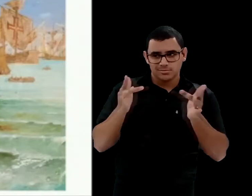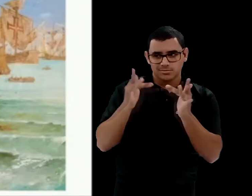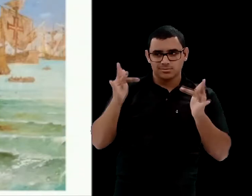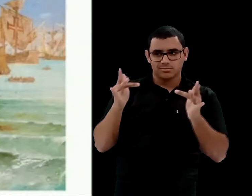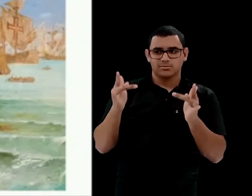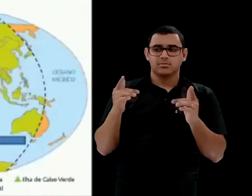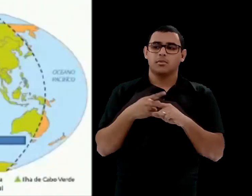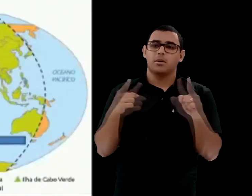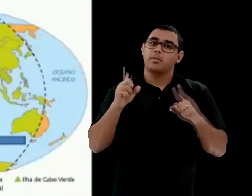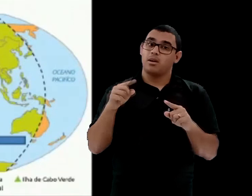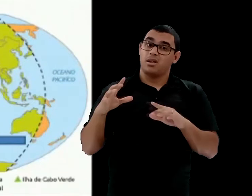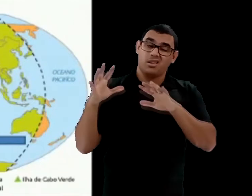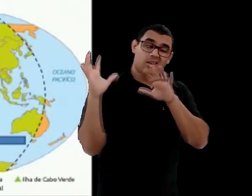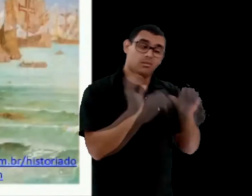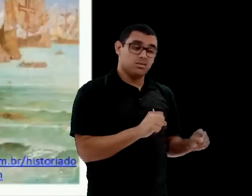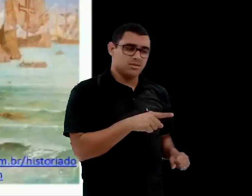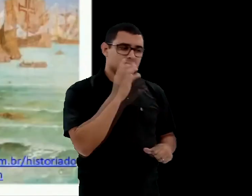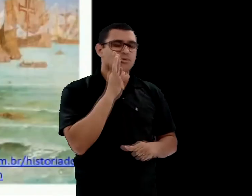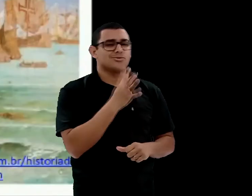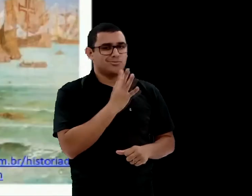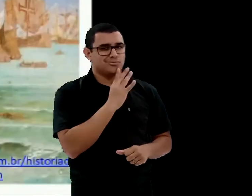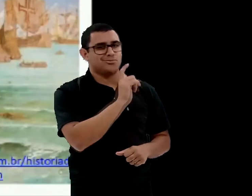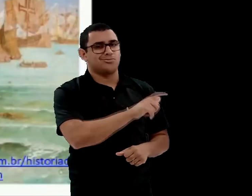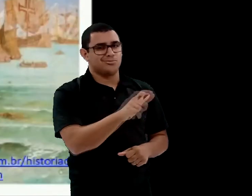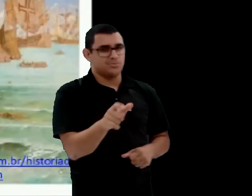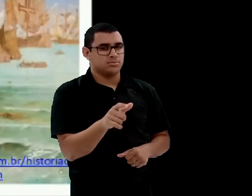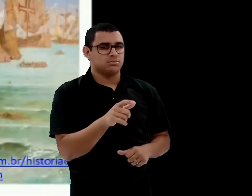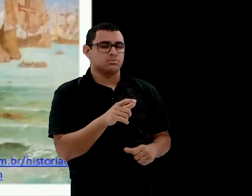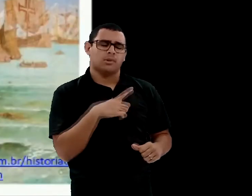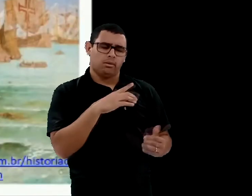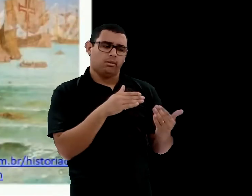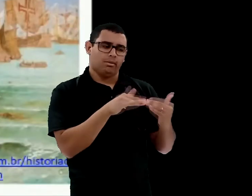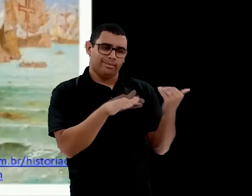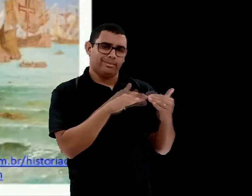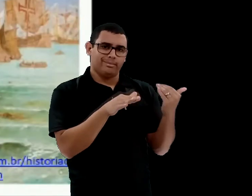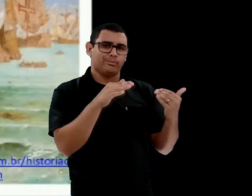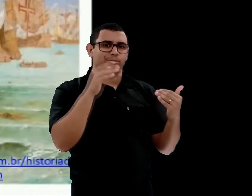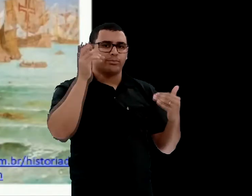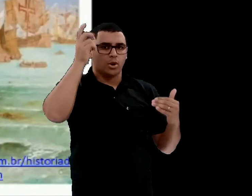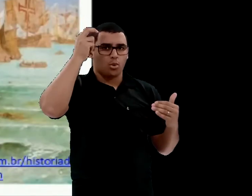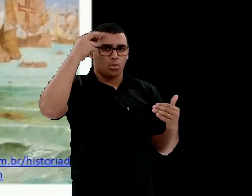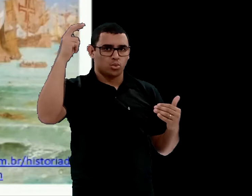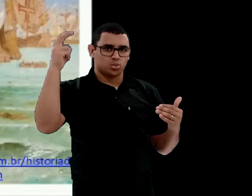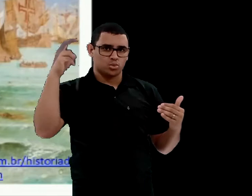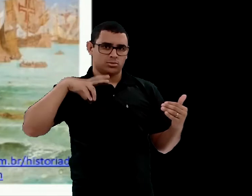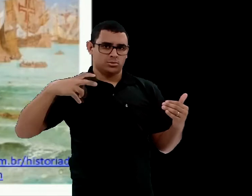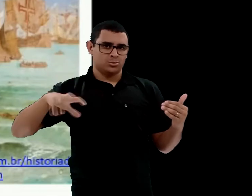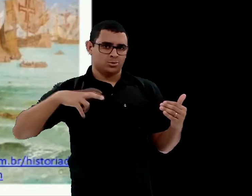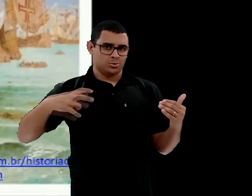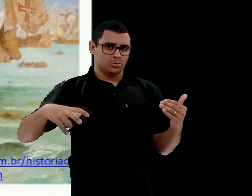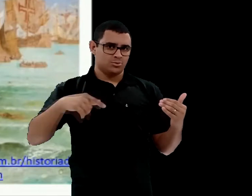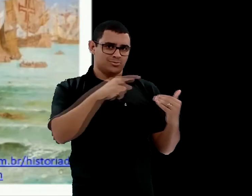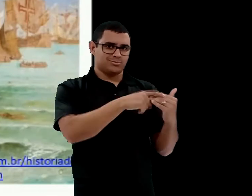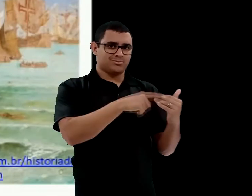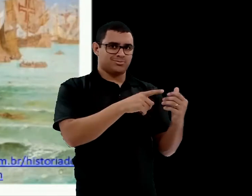mas se trata de uma conquista, certo? Um choque entre culturas, né? Os